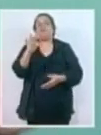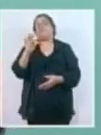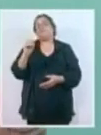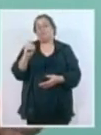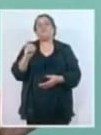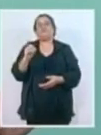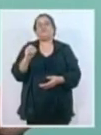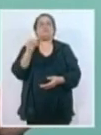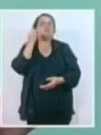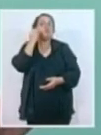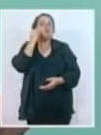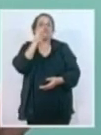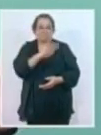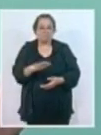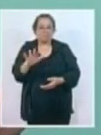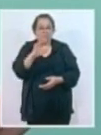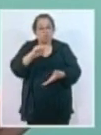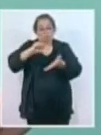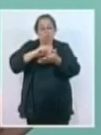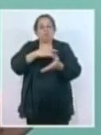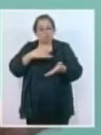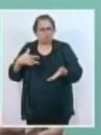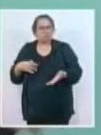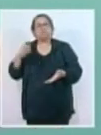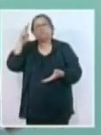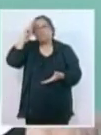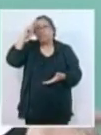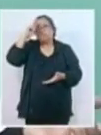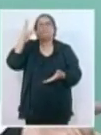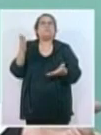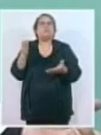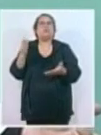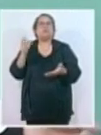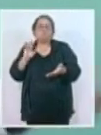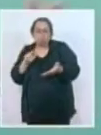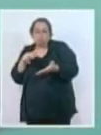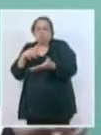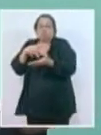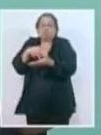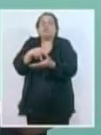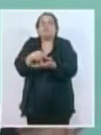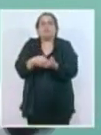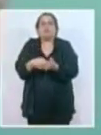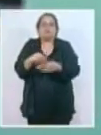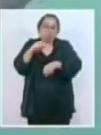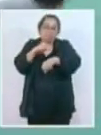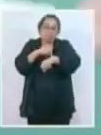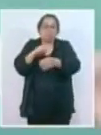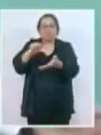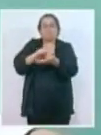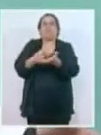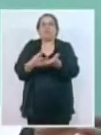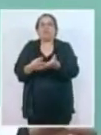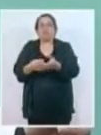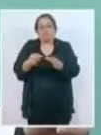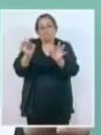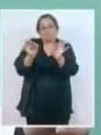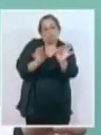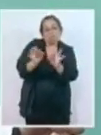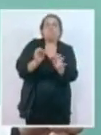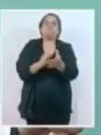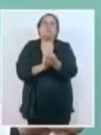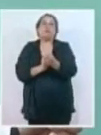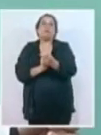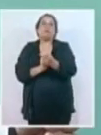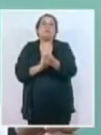o posto de saúde que eu me lembre, desde que eu mudei para o Tocantins, nós temos essa unidade. Ela foi reformada, né? Mas